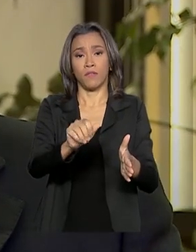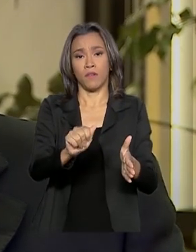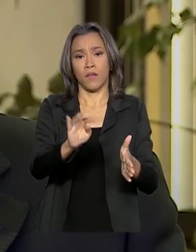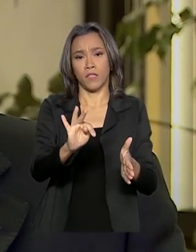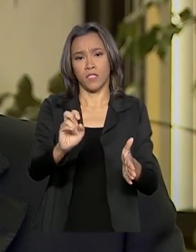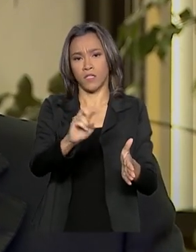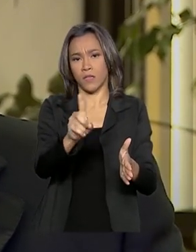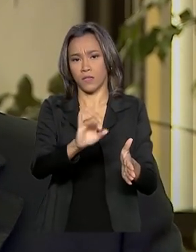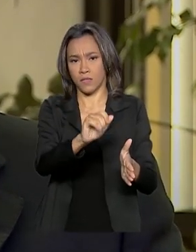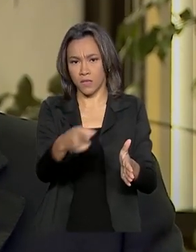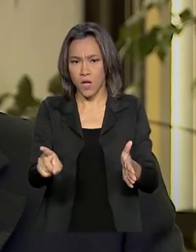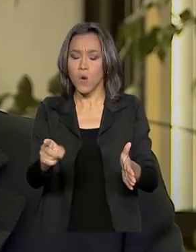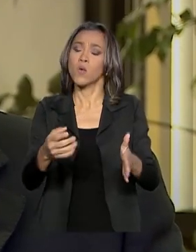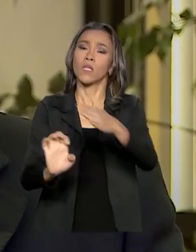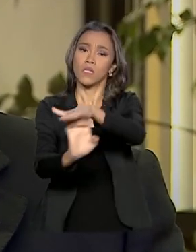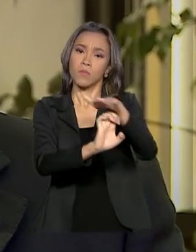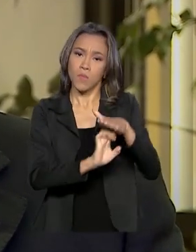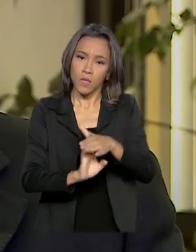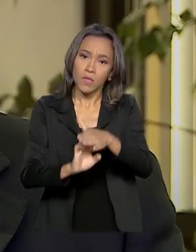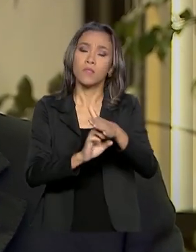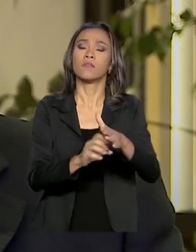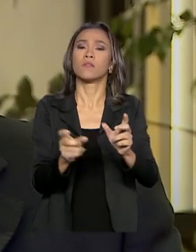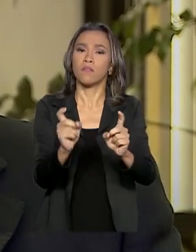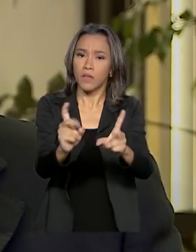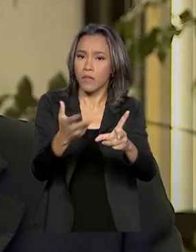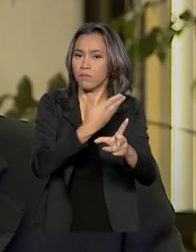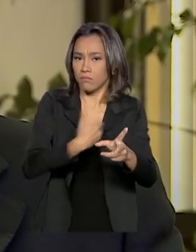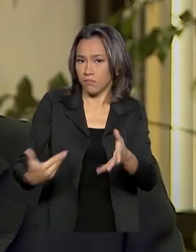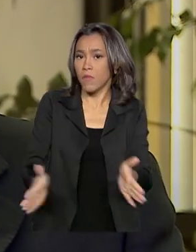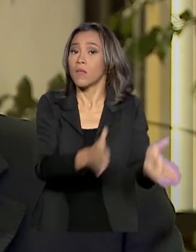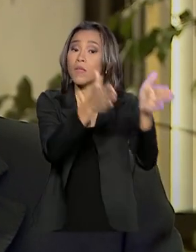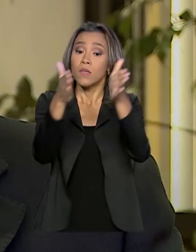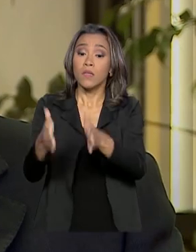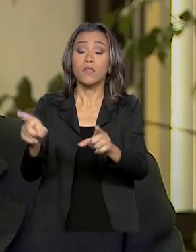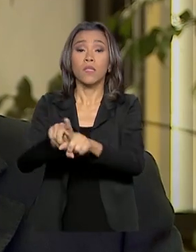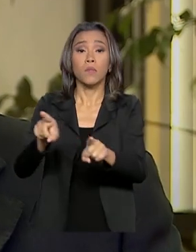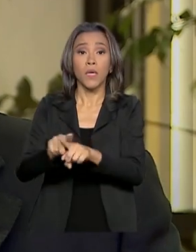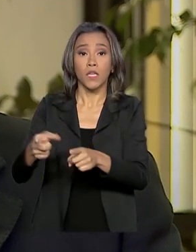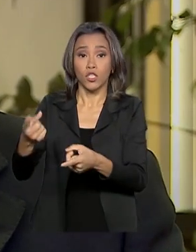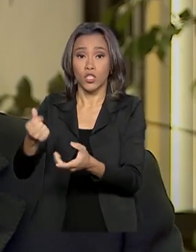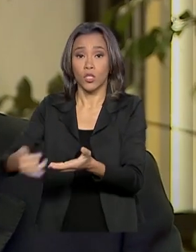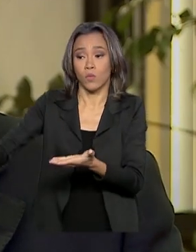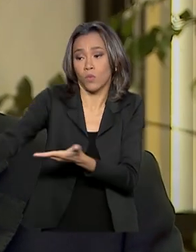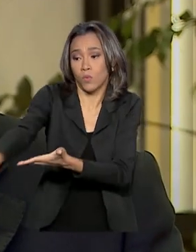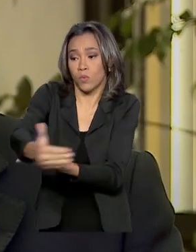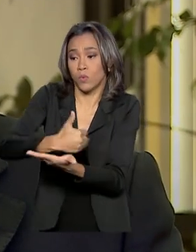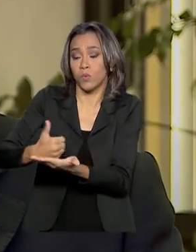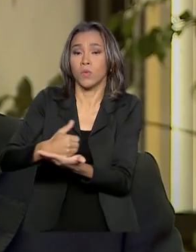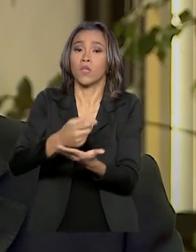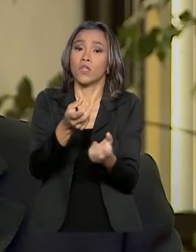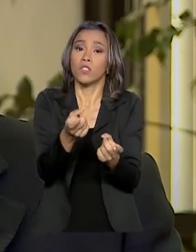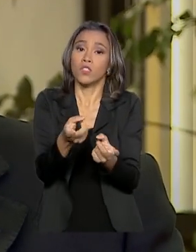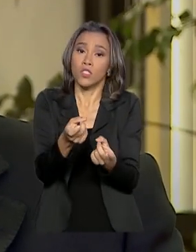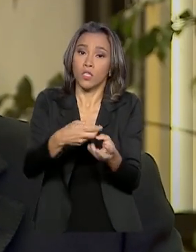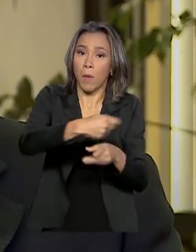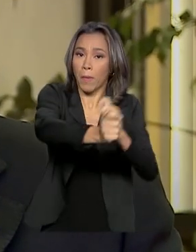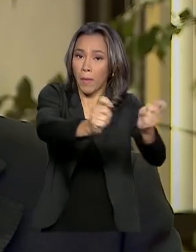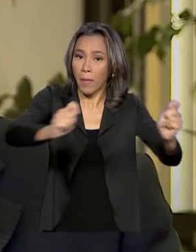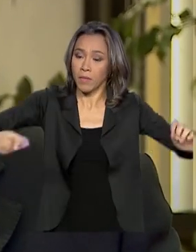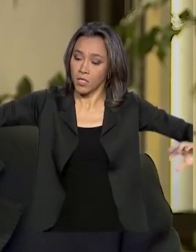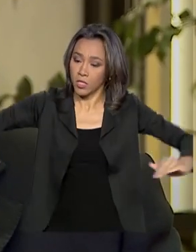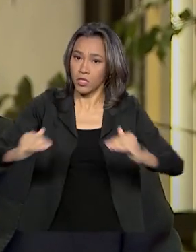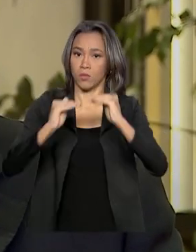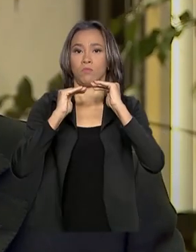que a gente consiga colocar receita e despesa equilibrada e, em consequência, o governo ter